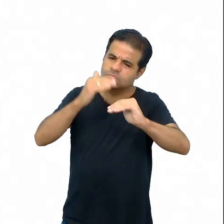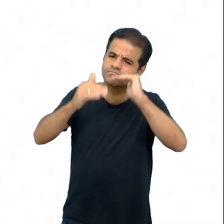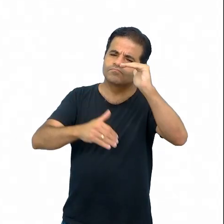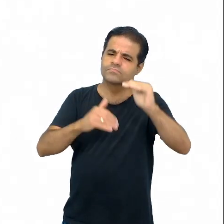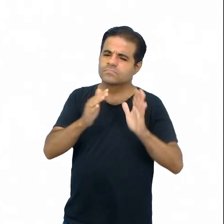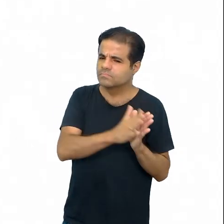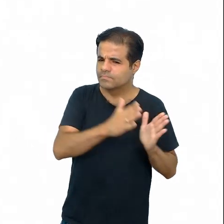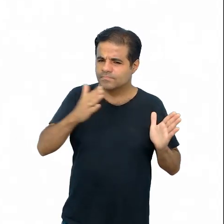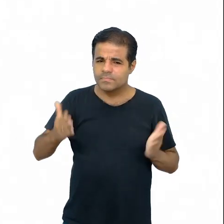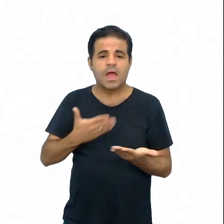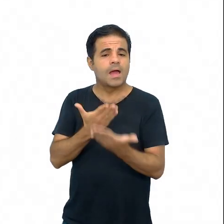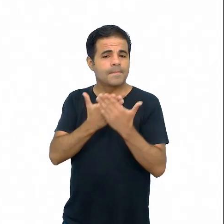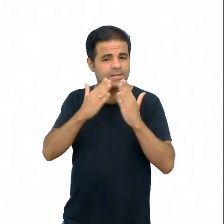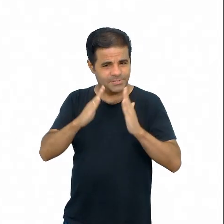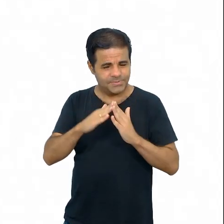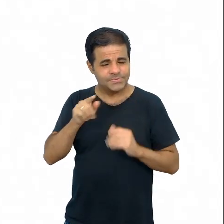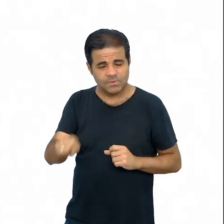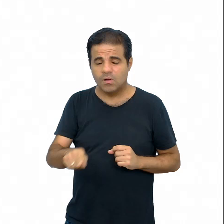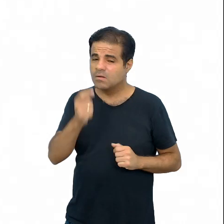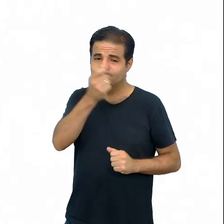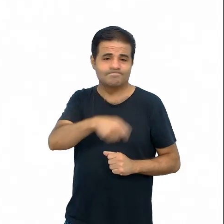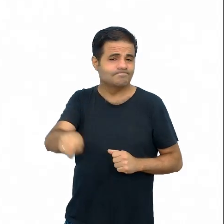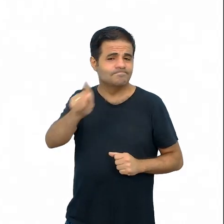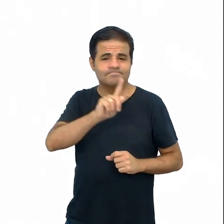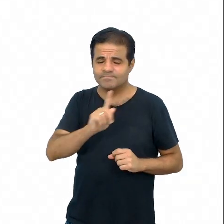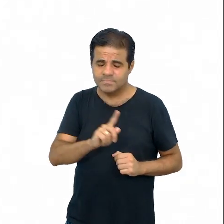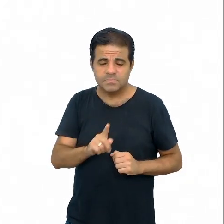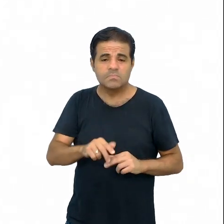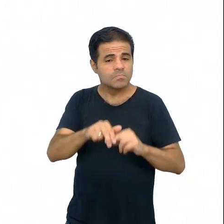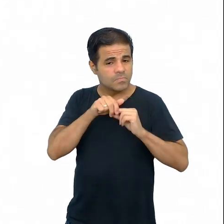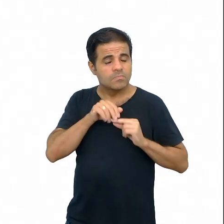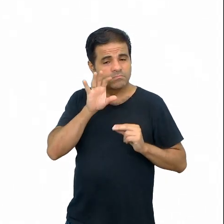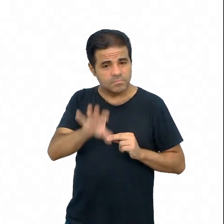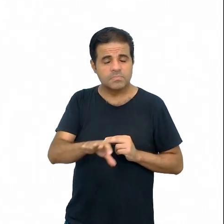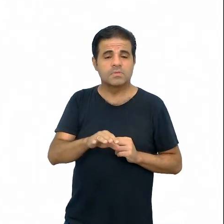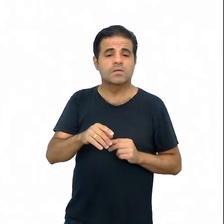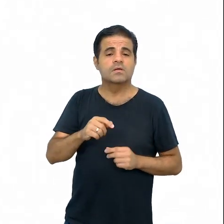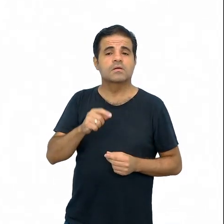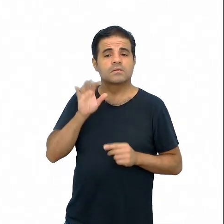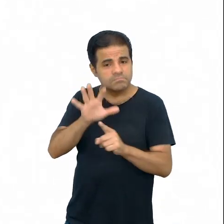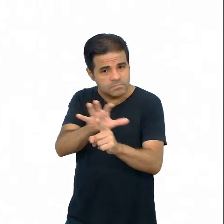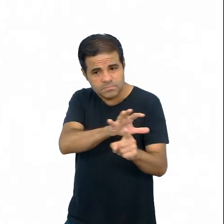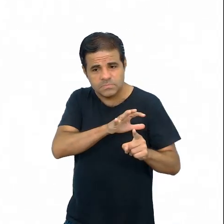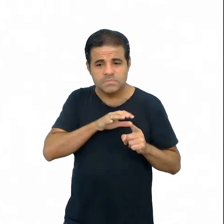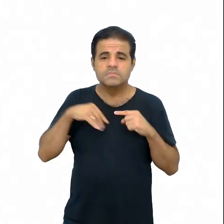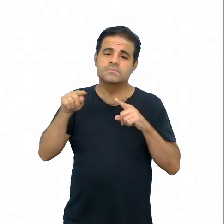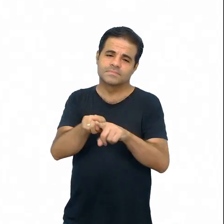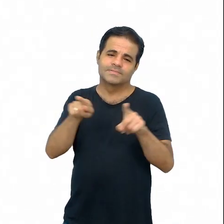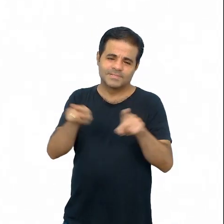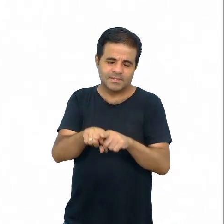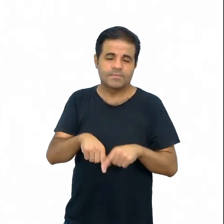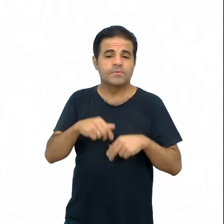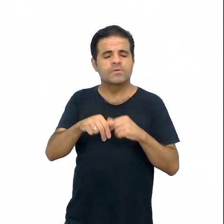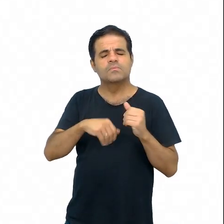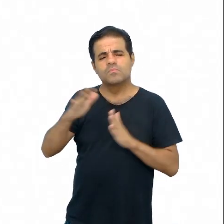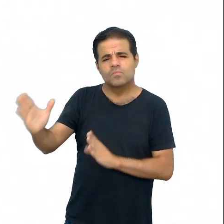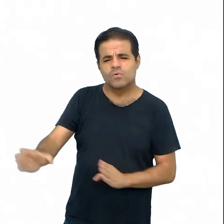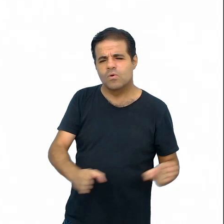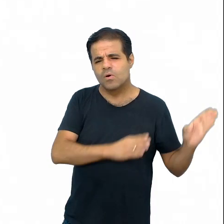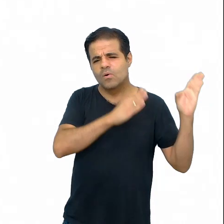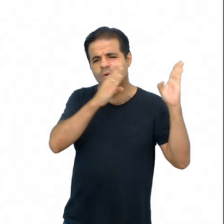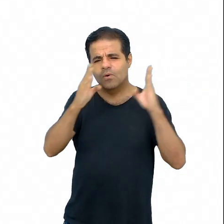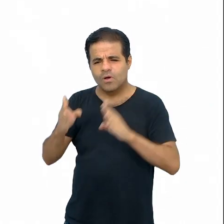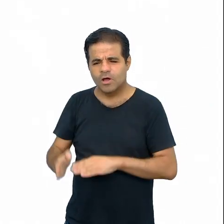à margem da escola, né? Não precisando, por isso, serem depreciados também. Então, por longo